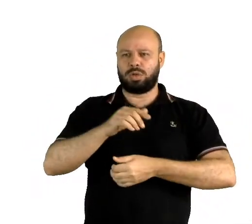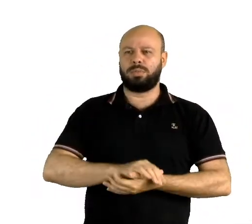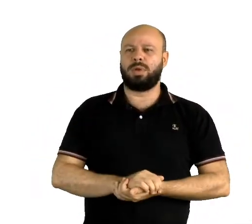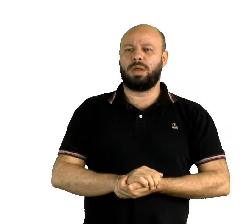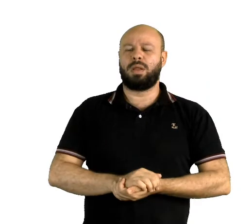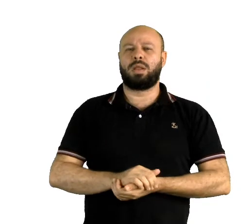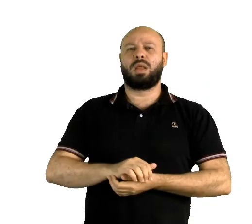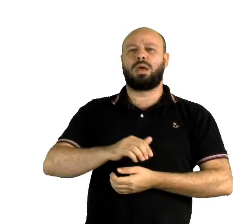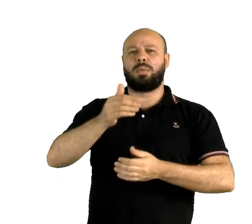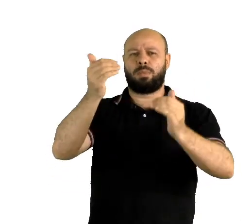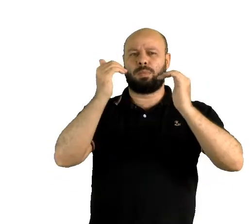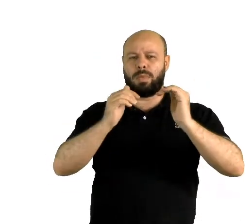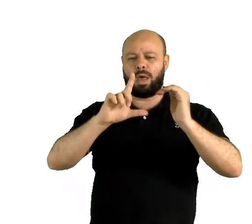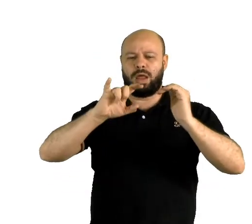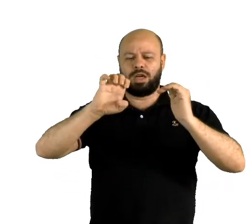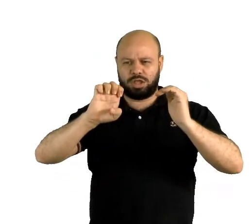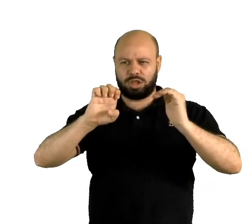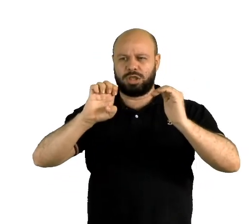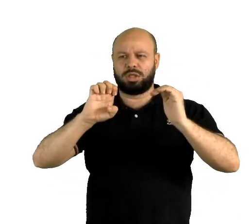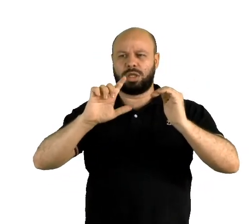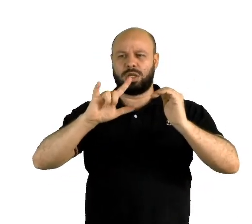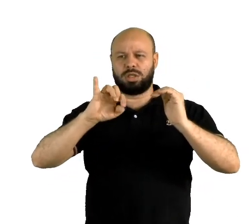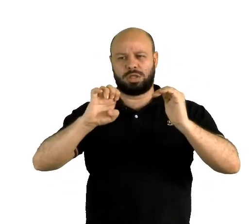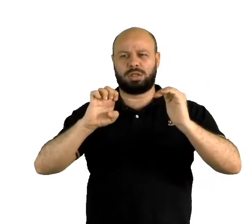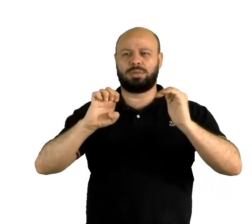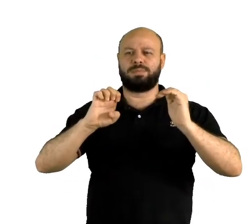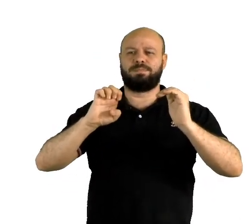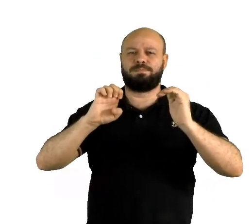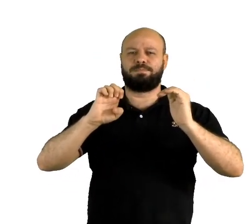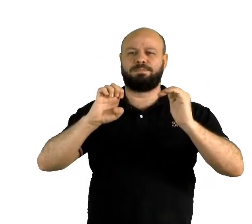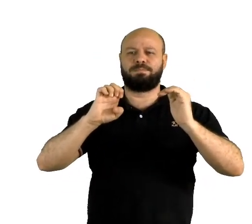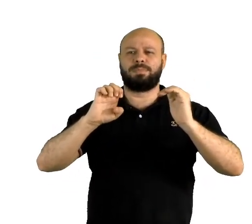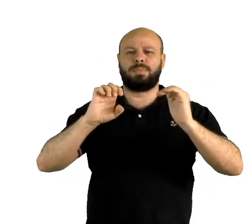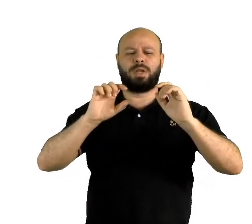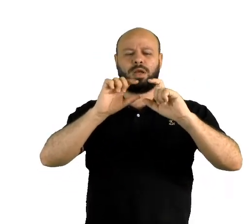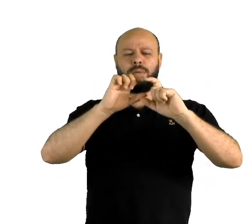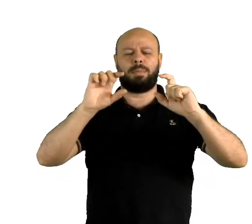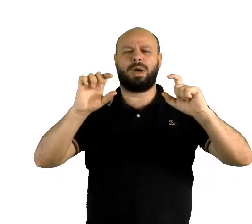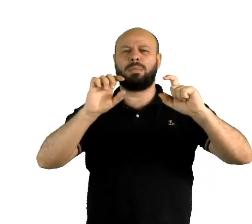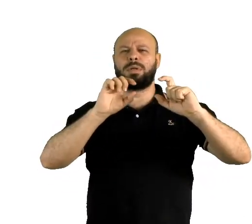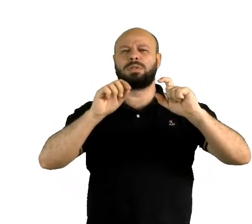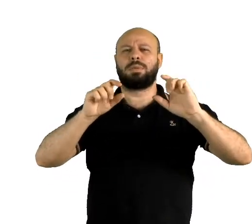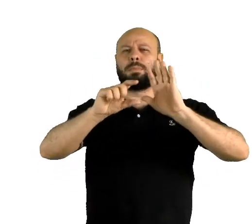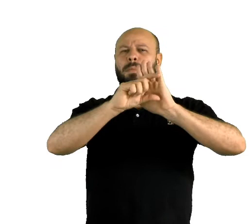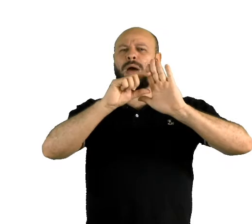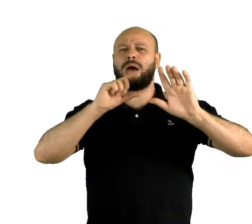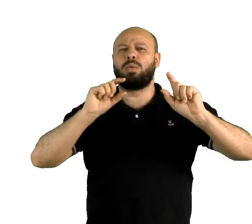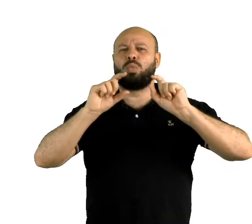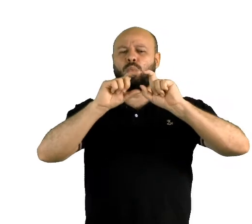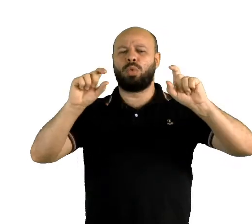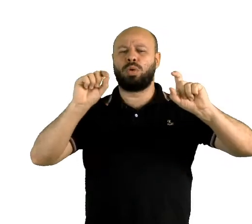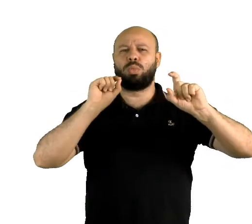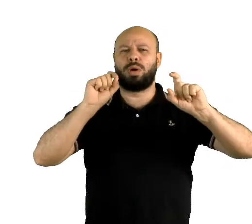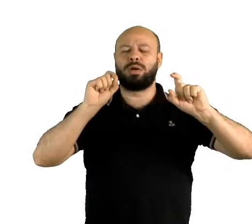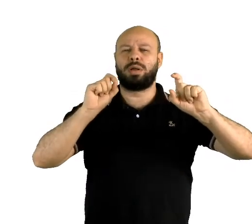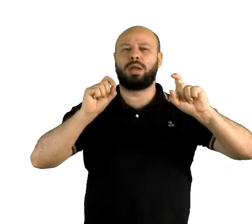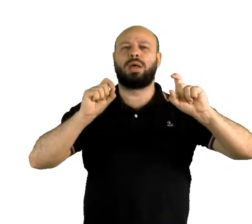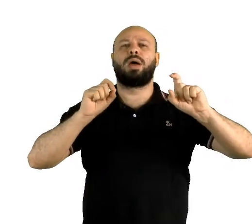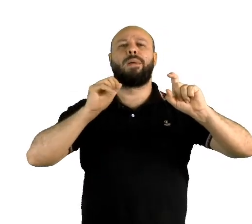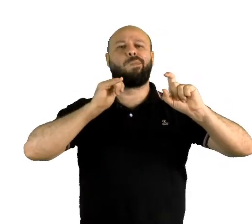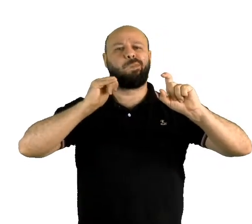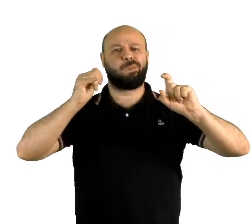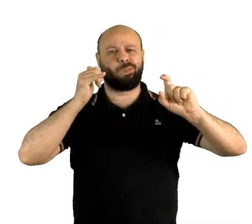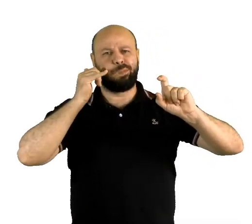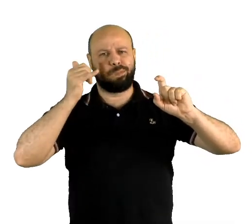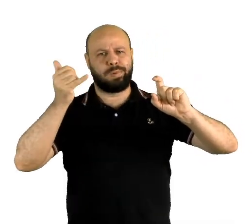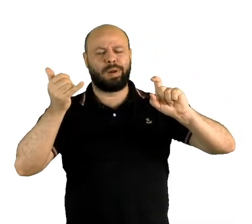slide ou lead, né, como você quiser falar. Então, esse parágrafo, o slide, ele apresenta as informações